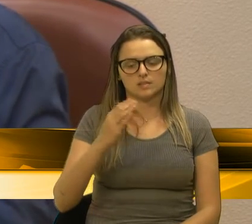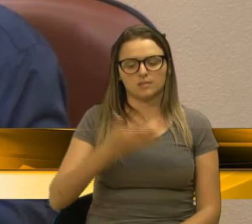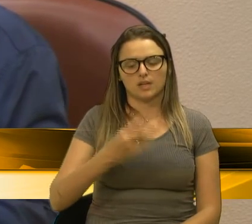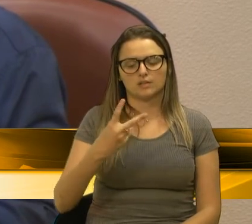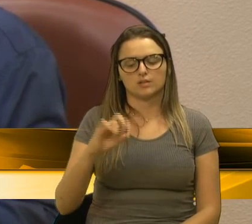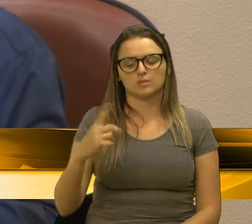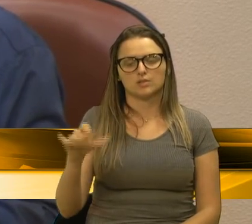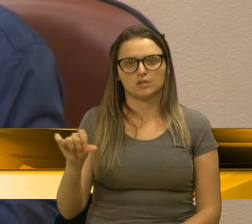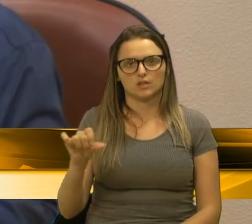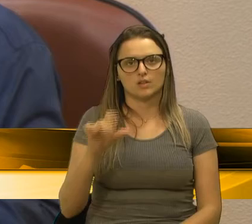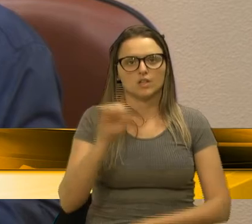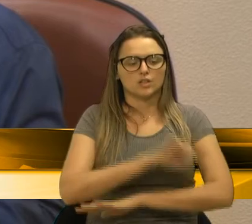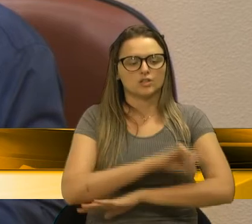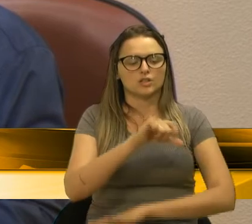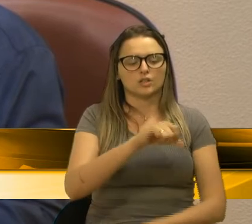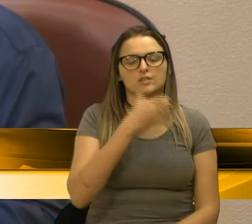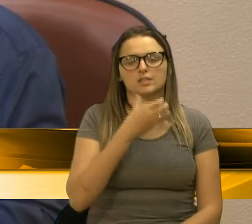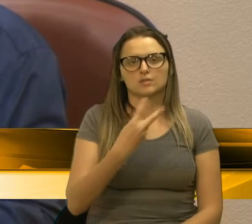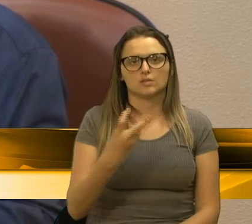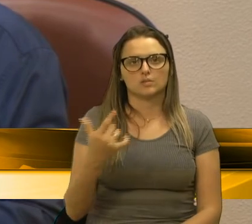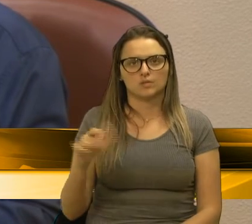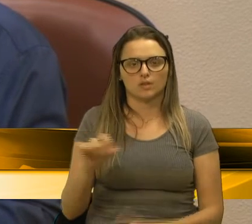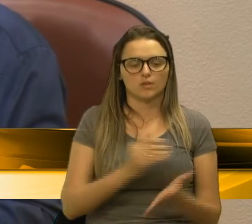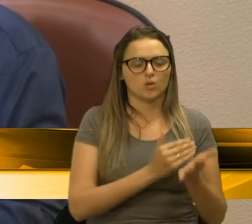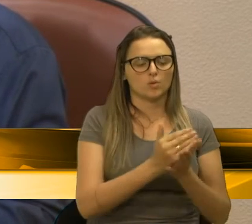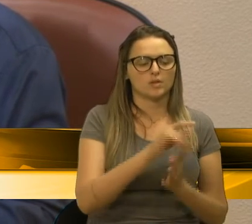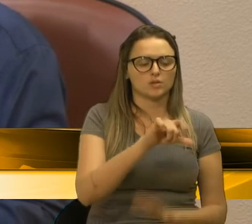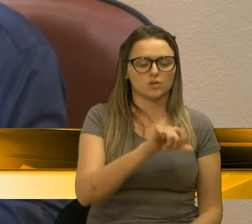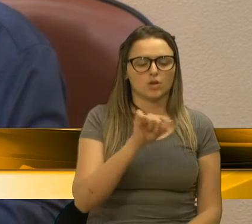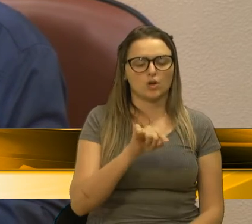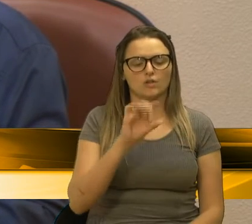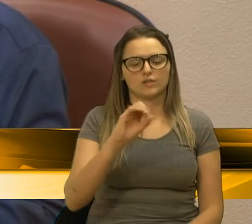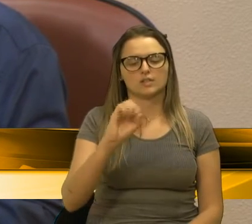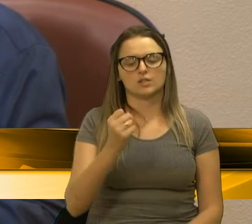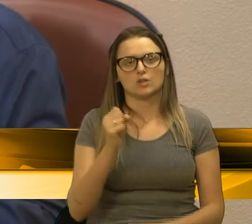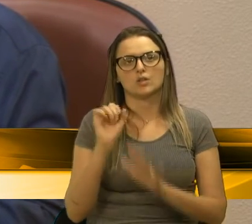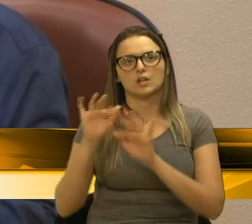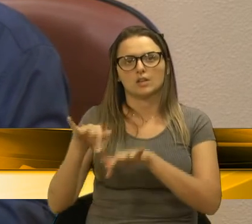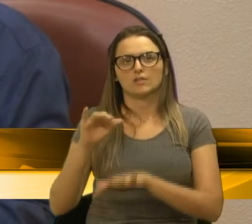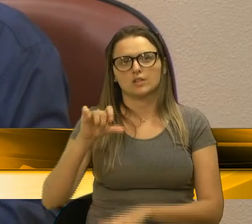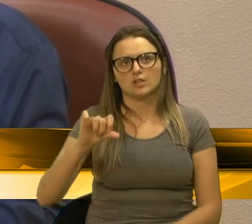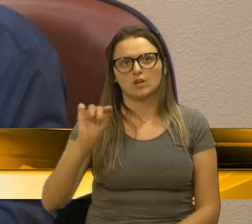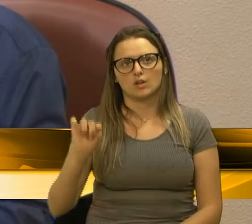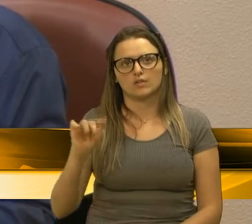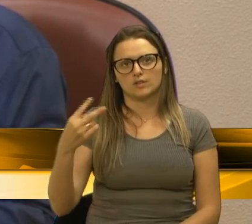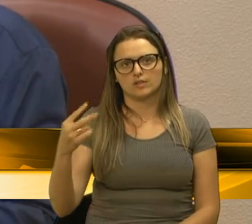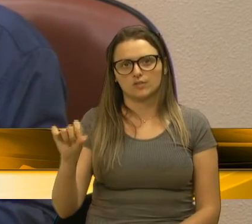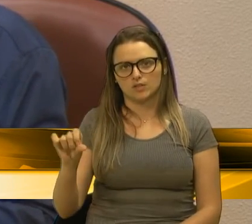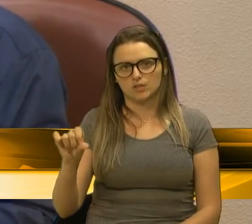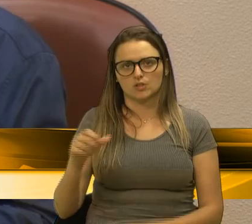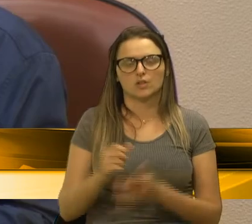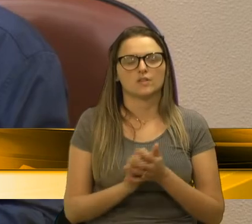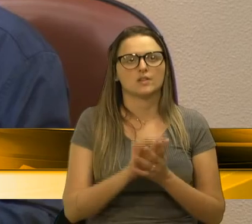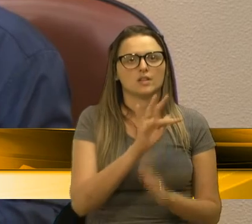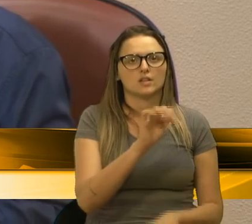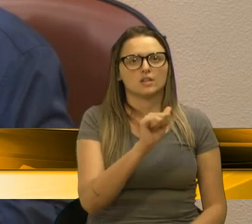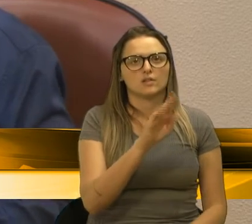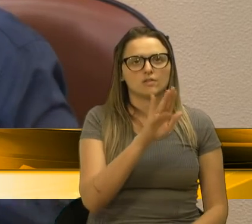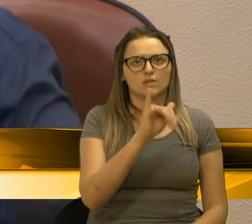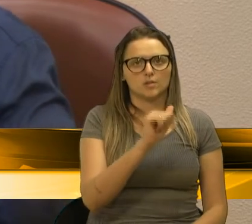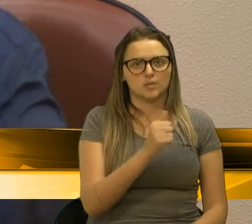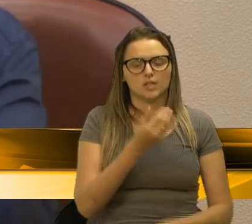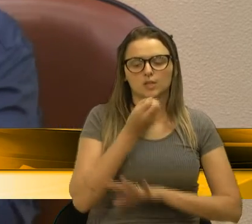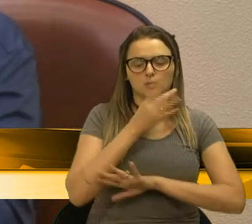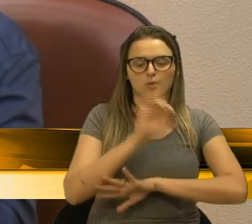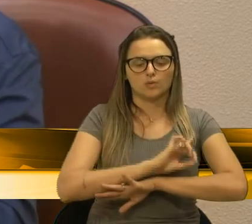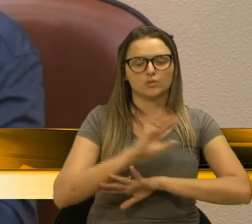26/2019. Data 9 do 12 de 2019, horário de início 9h08, horário de término 9h29. Senhora Fabiana de Lucena, muito